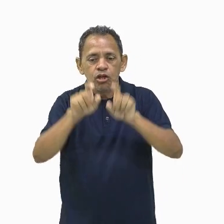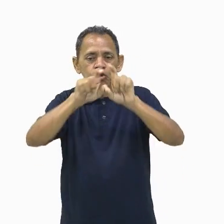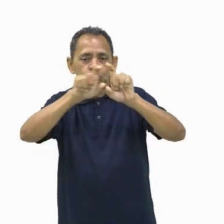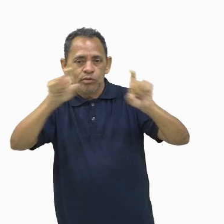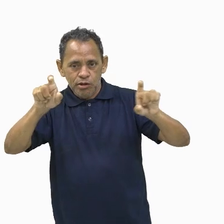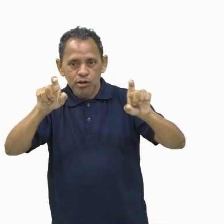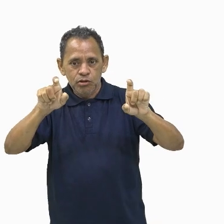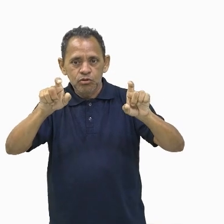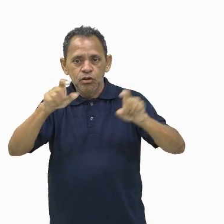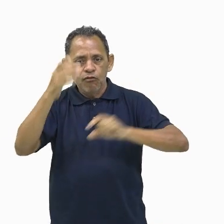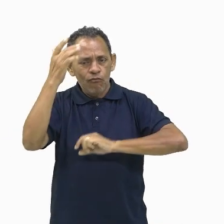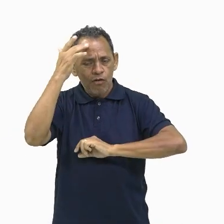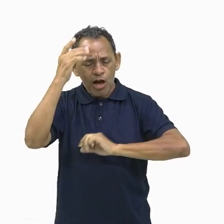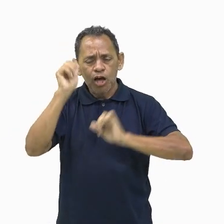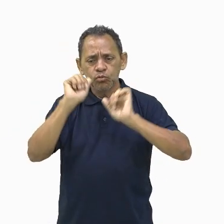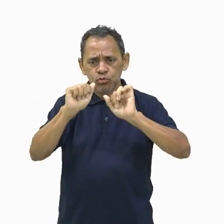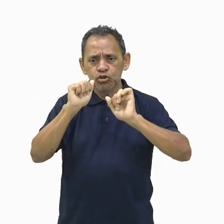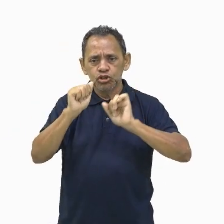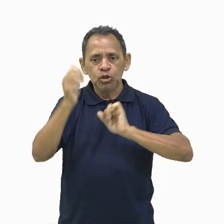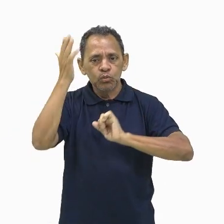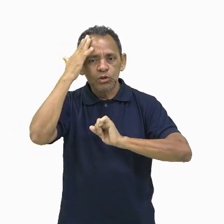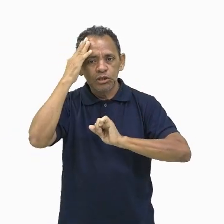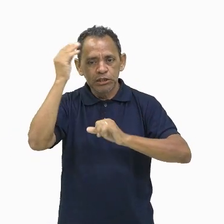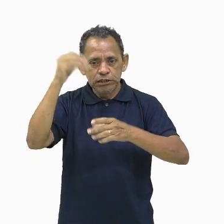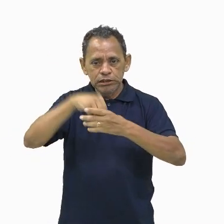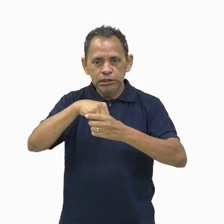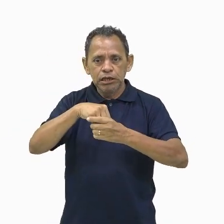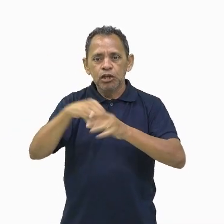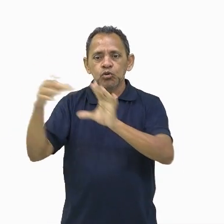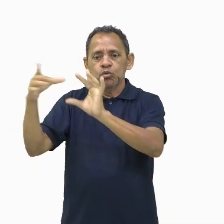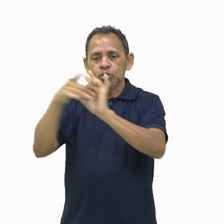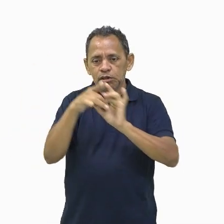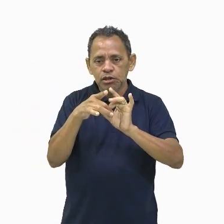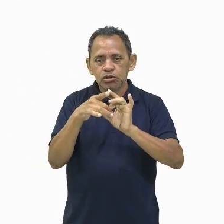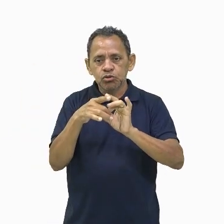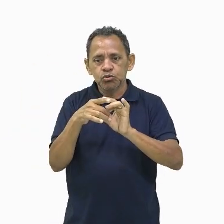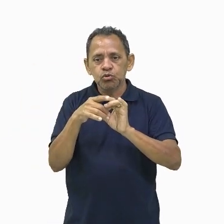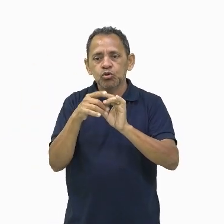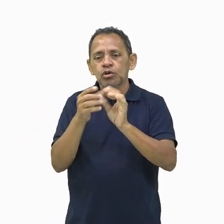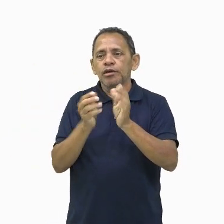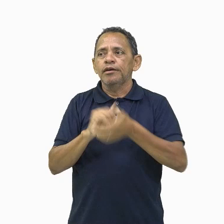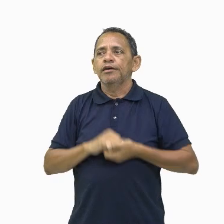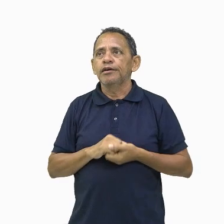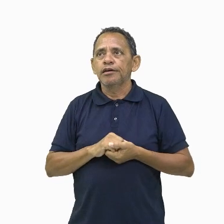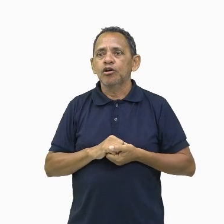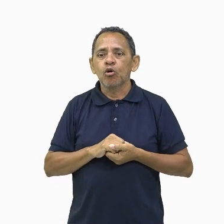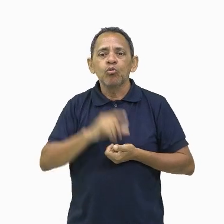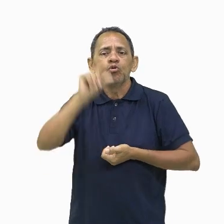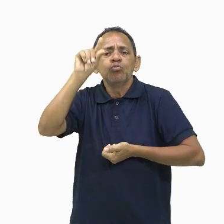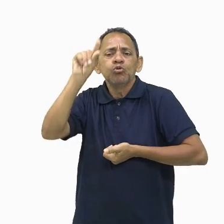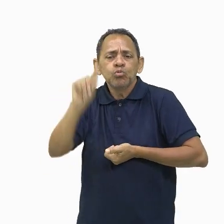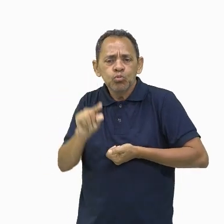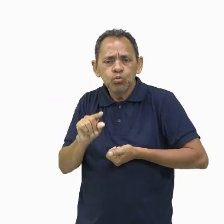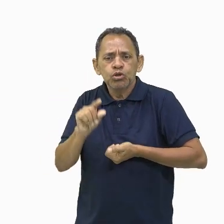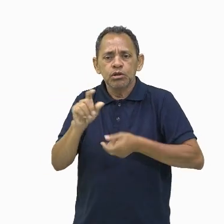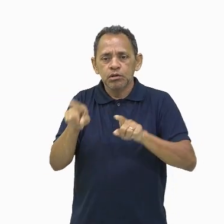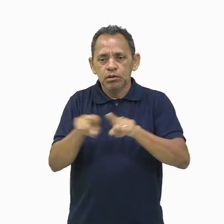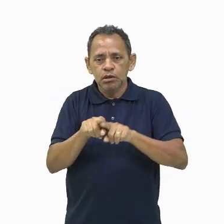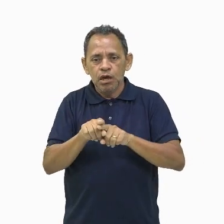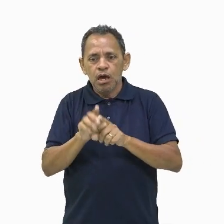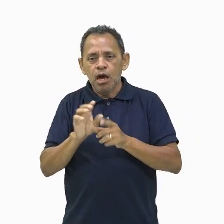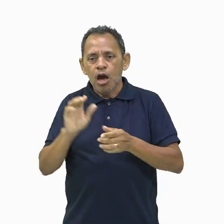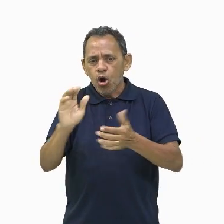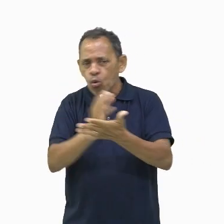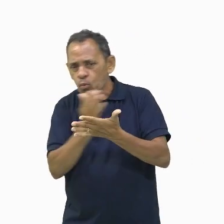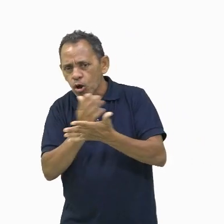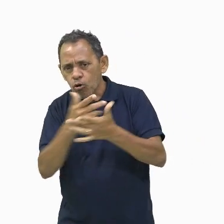no contexto. É uma espécie de economia de palavras. Sabe aquilo que nós omitimos